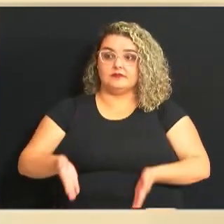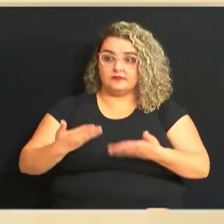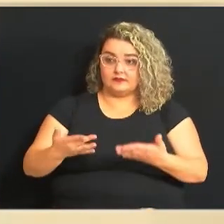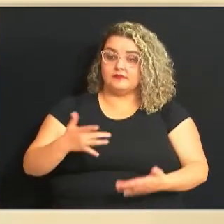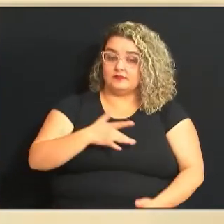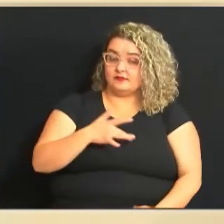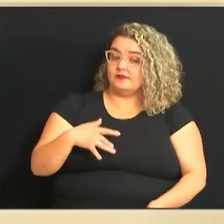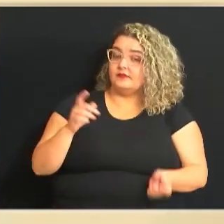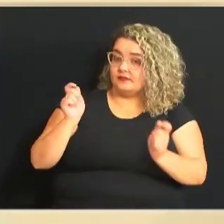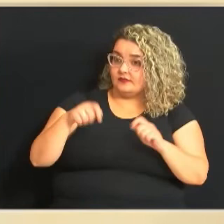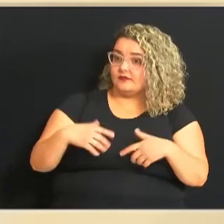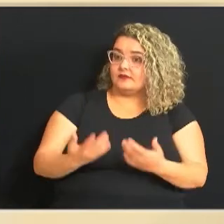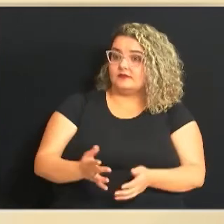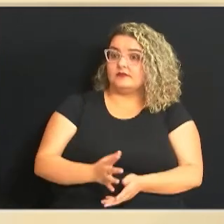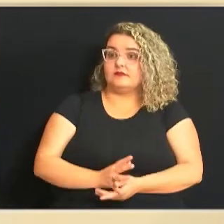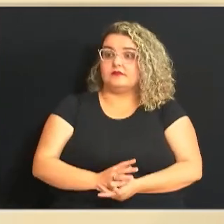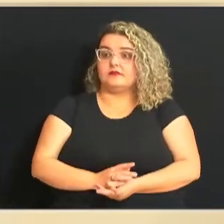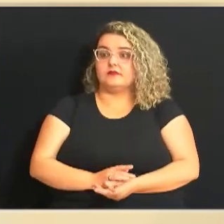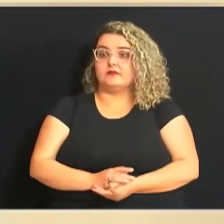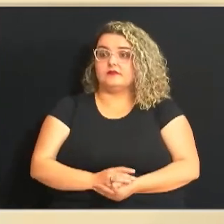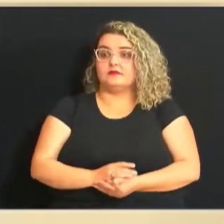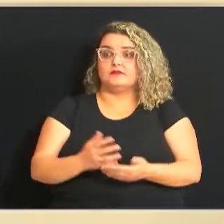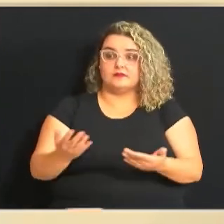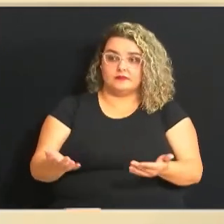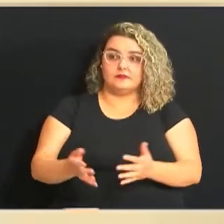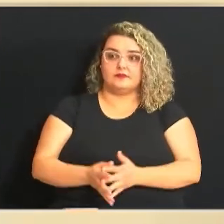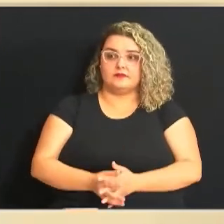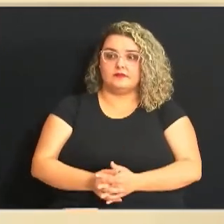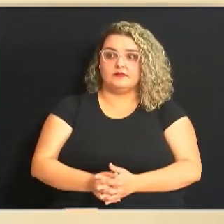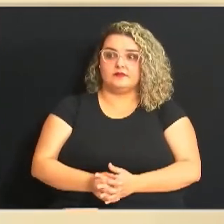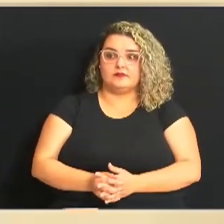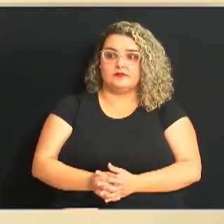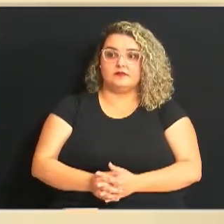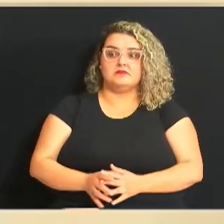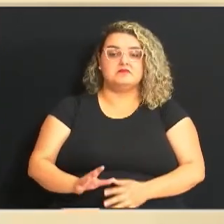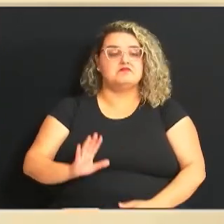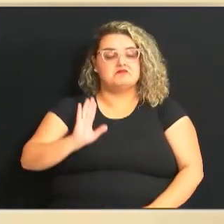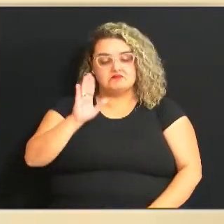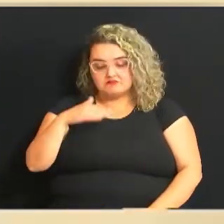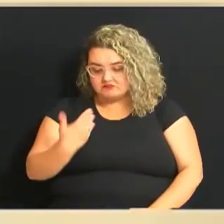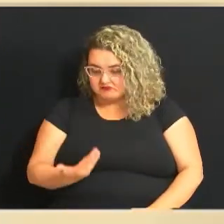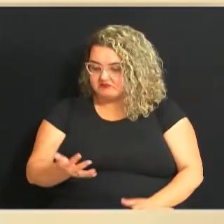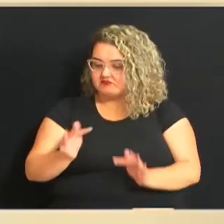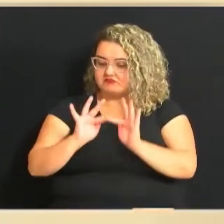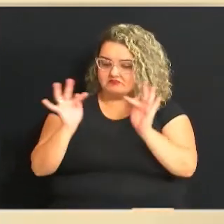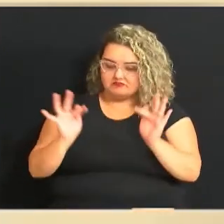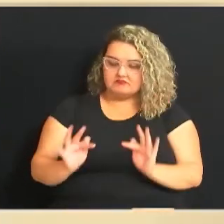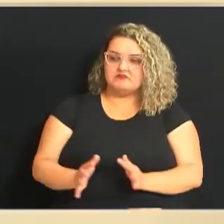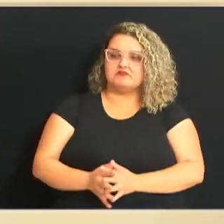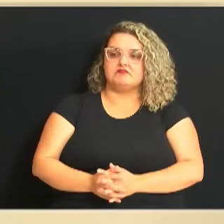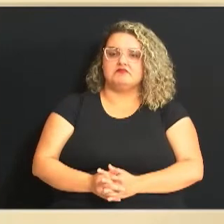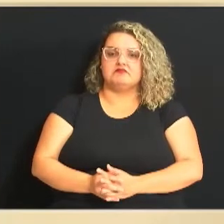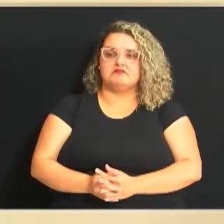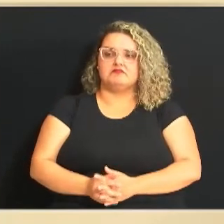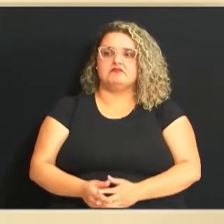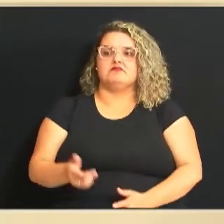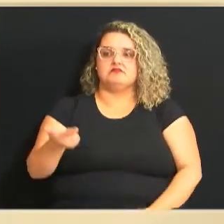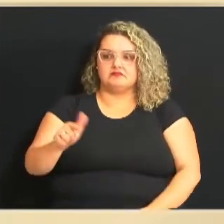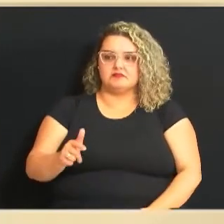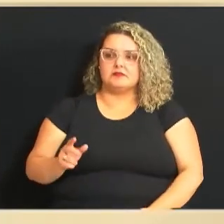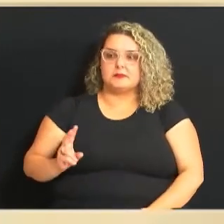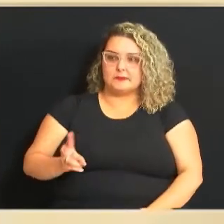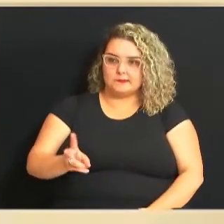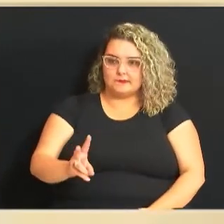das pessoas que vão para o hospital, que são internadas, como também para as pessoas que vão ser tratadas em casa, mas